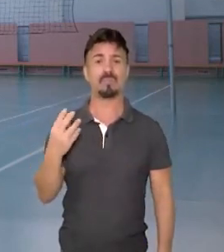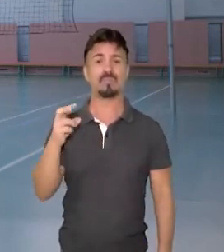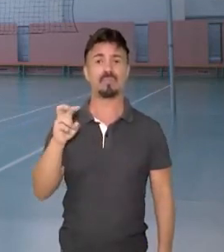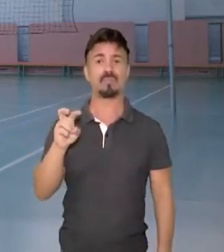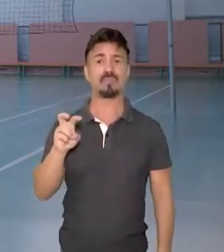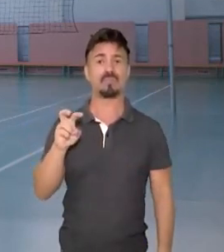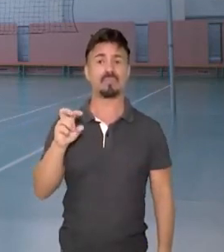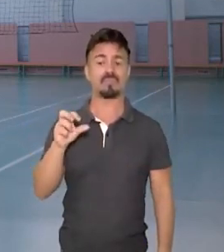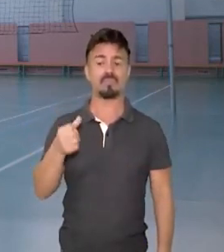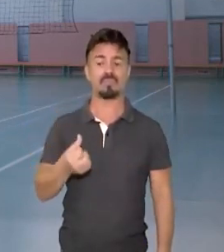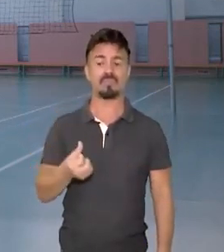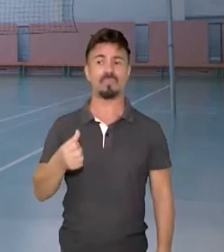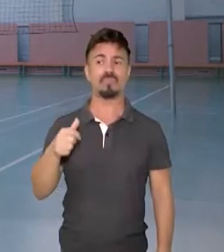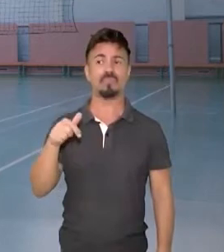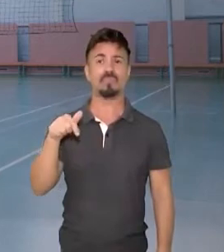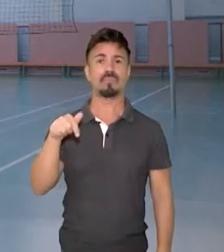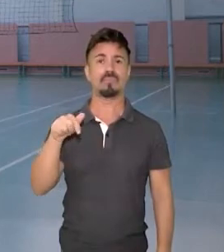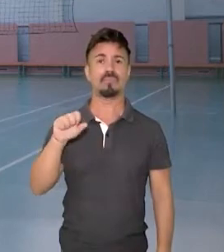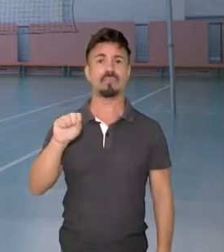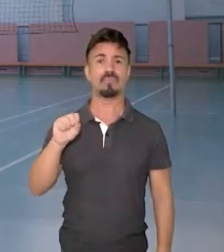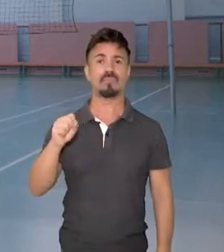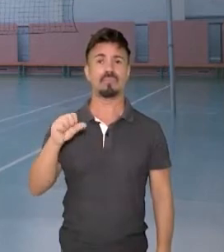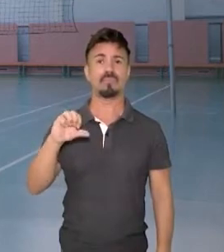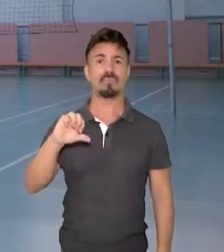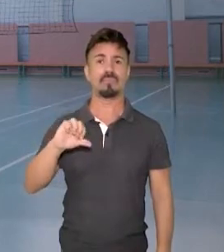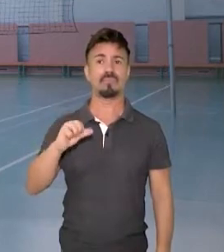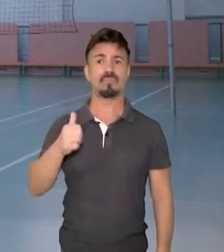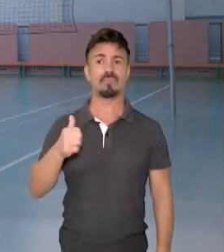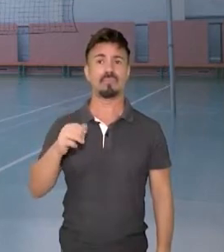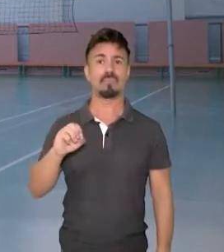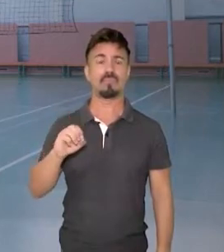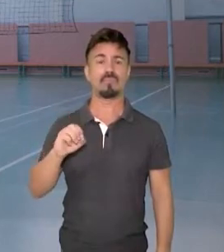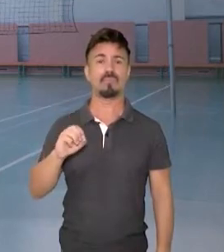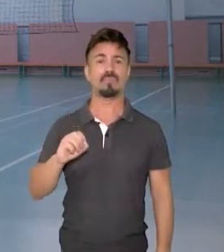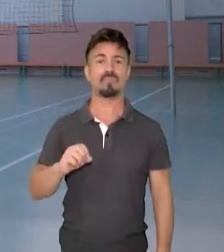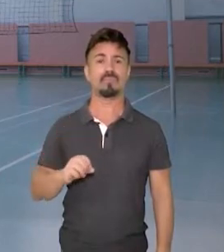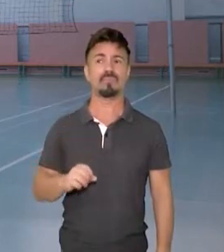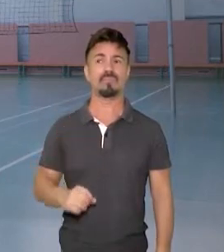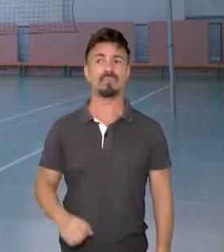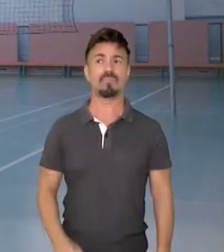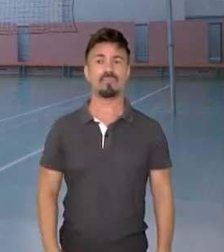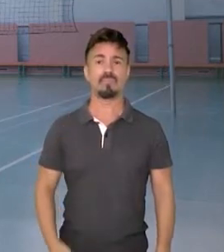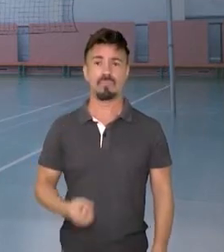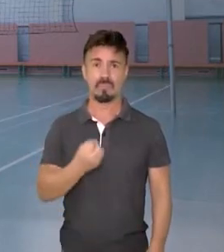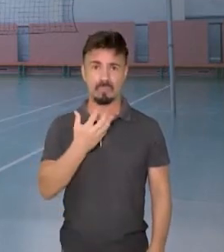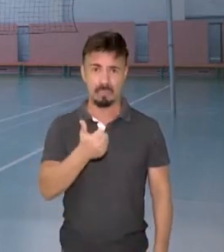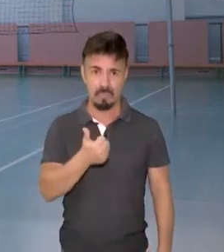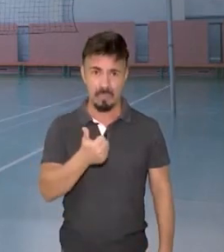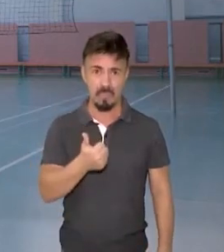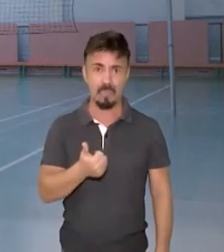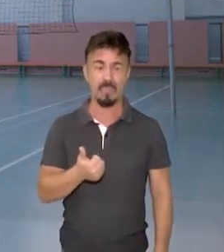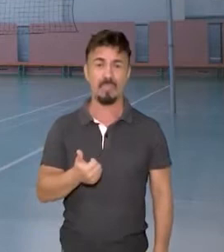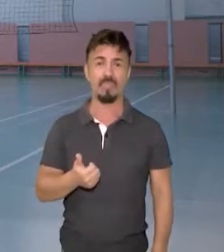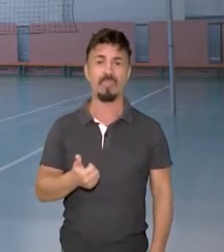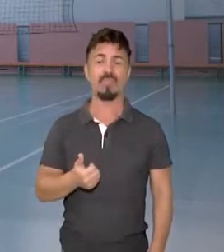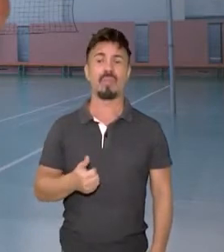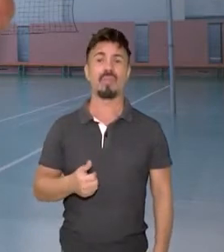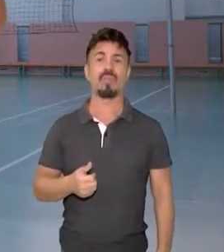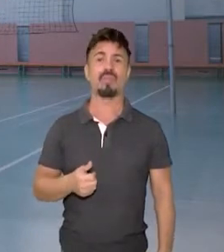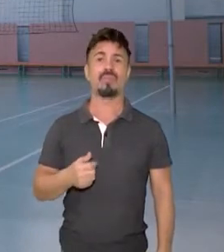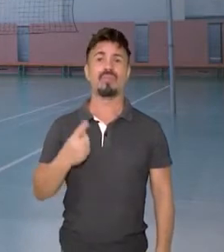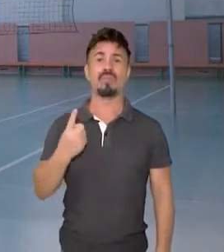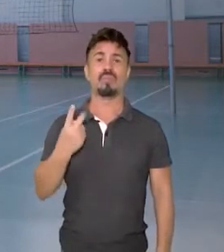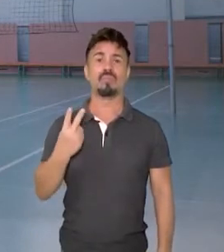quatro cinco seis sete oito nove dez Beleza agora puxar aqui ó